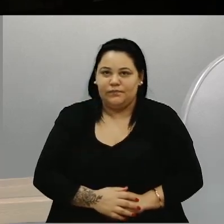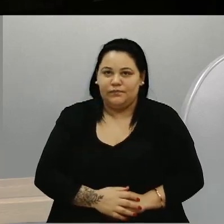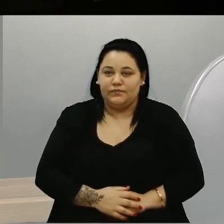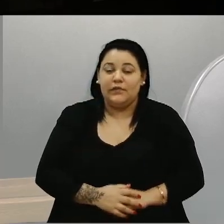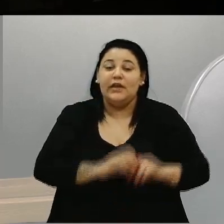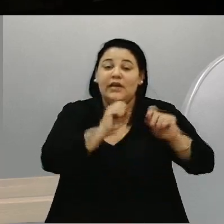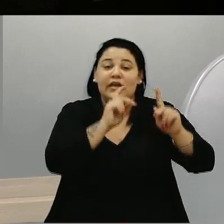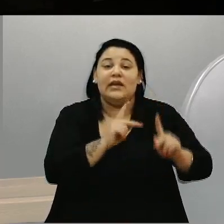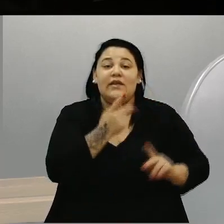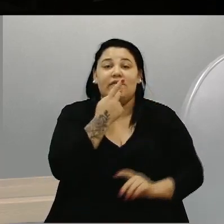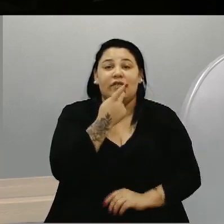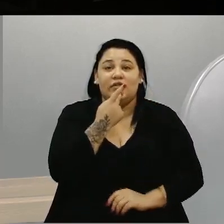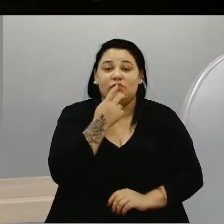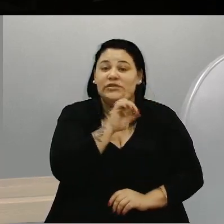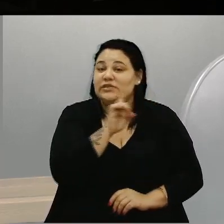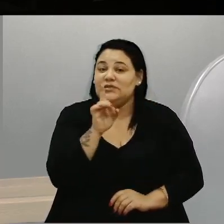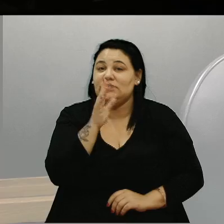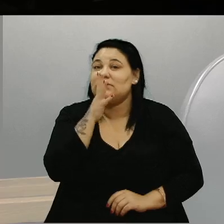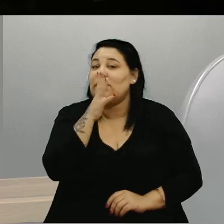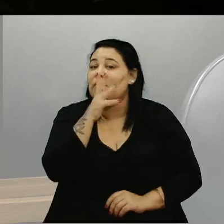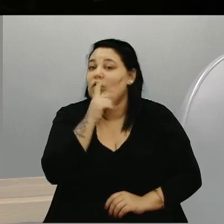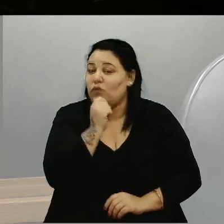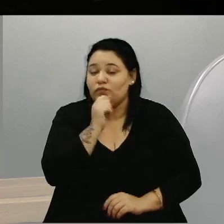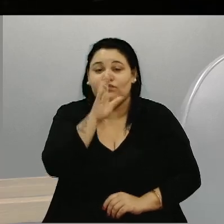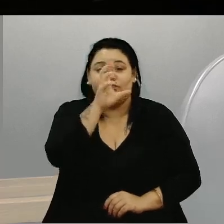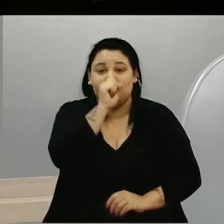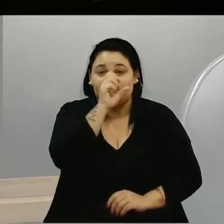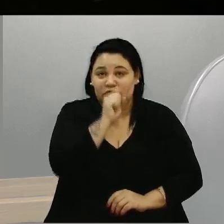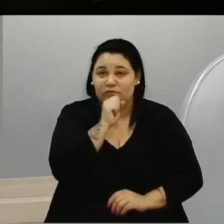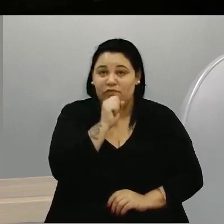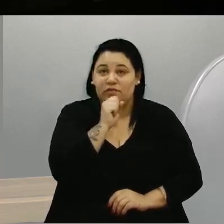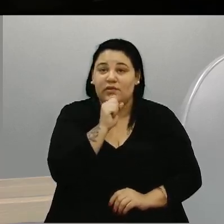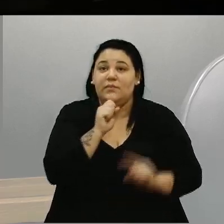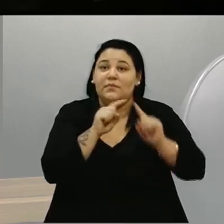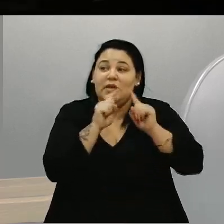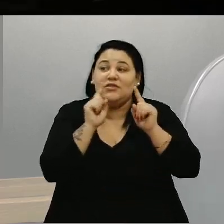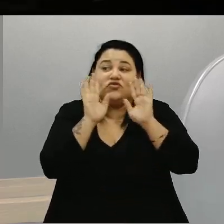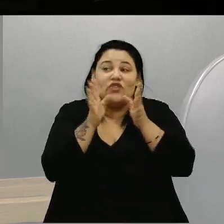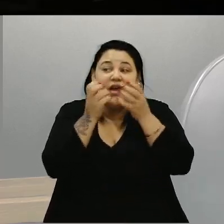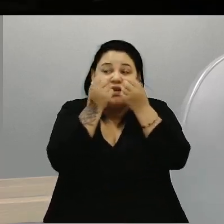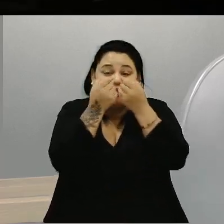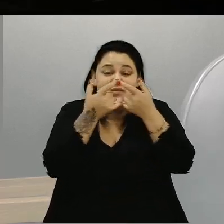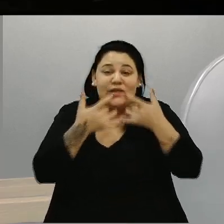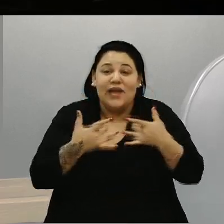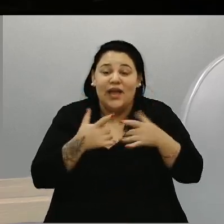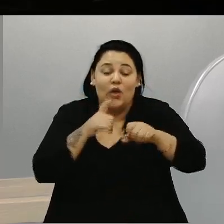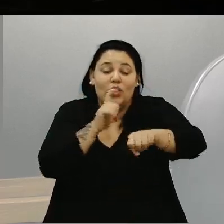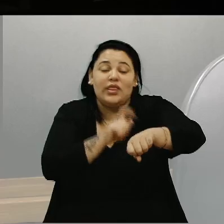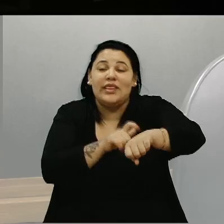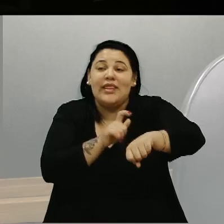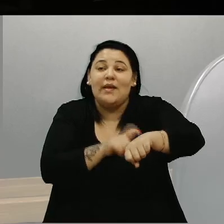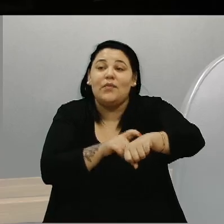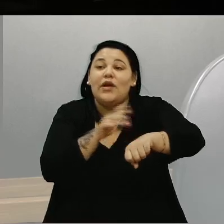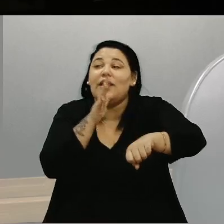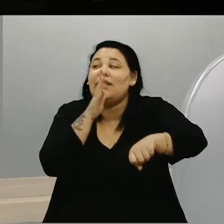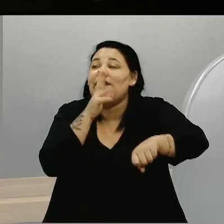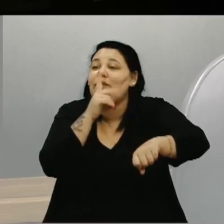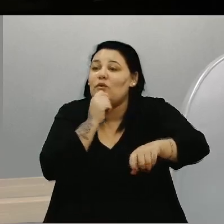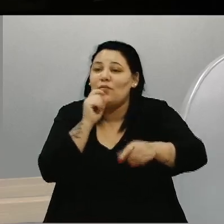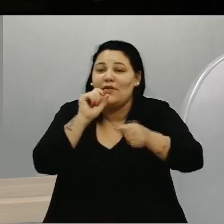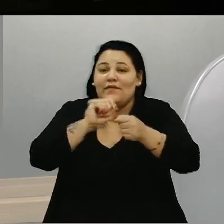demorou foi num sábado. Só que eu já relatei aqui o tempo que ele demorou para fazer o tal do